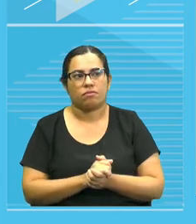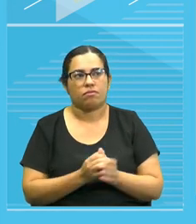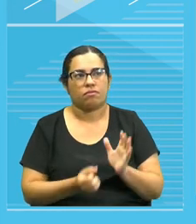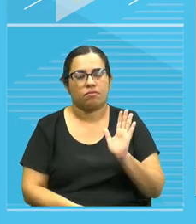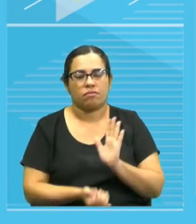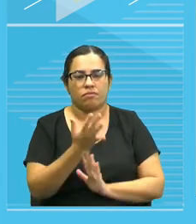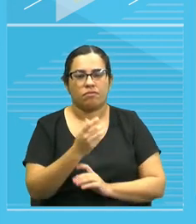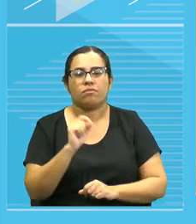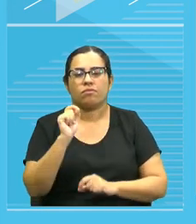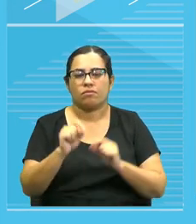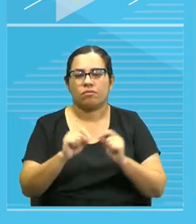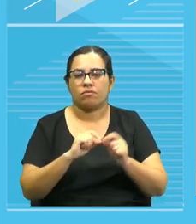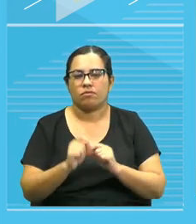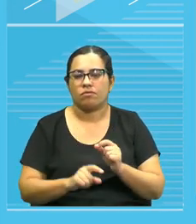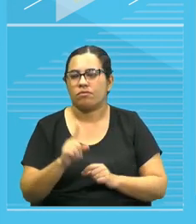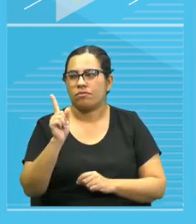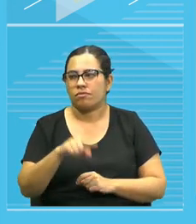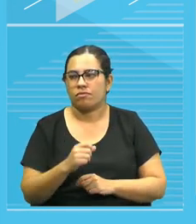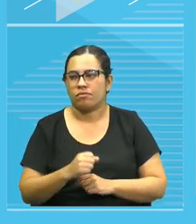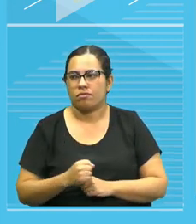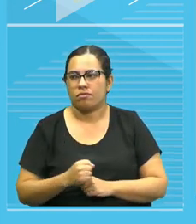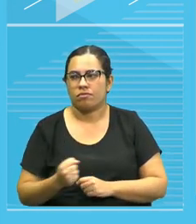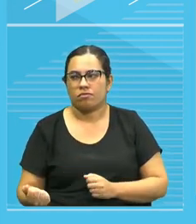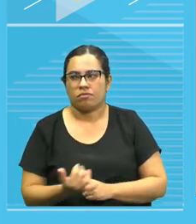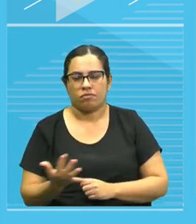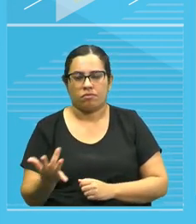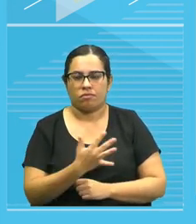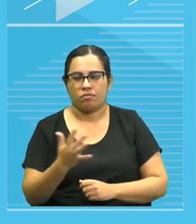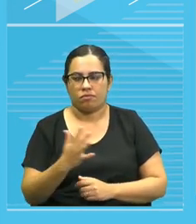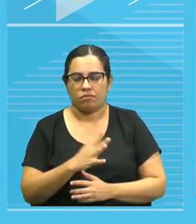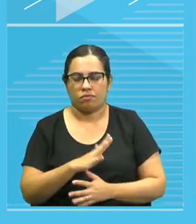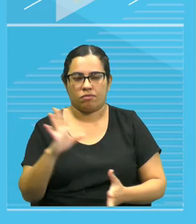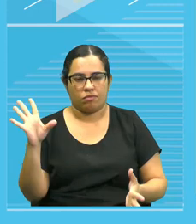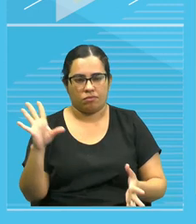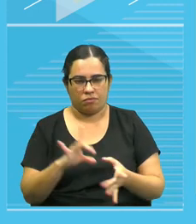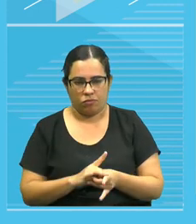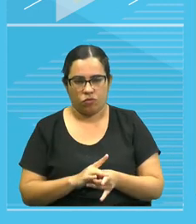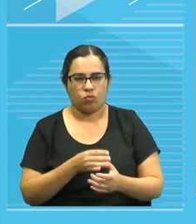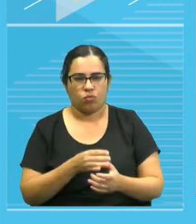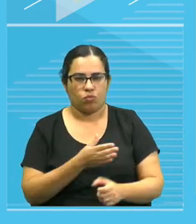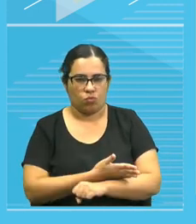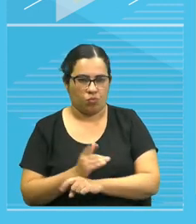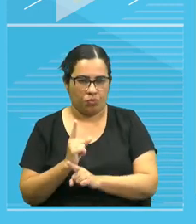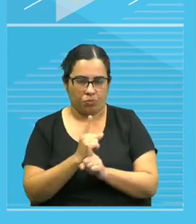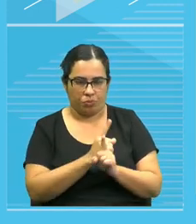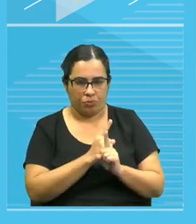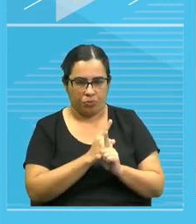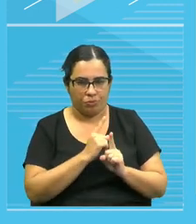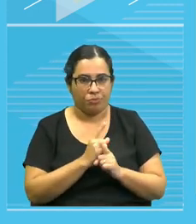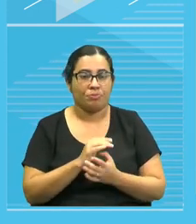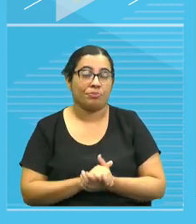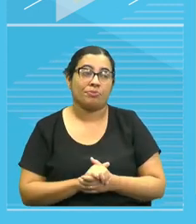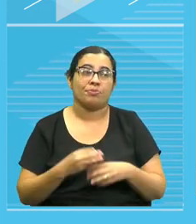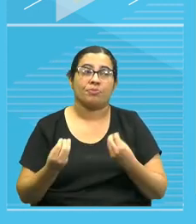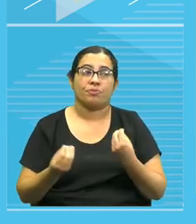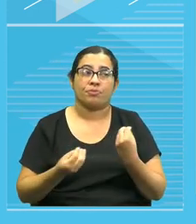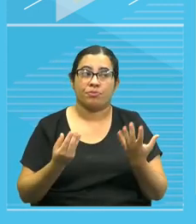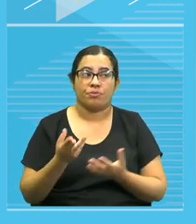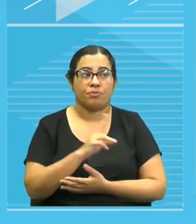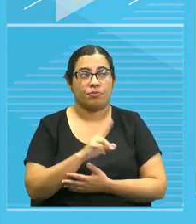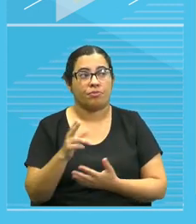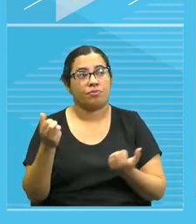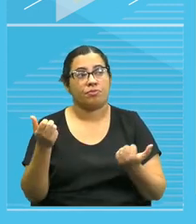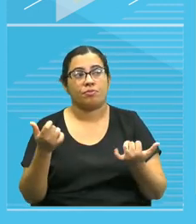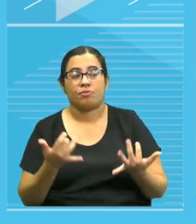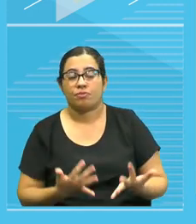combustão e ligação tá são as três mais comuns a entalpia de formação como o nome já